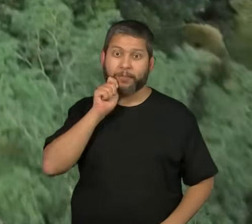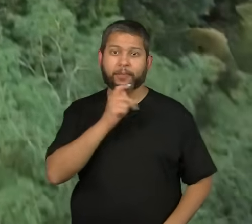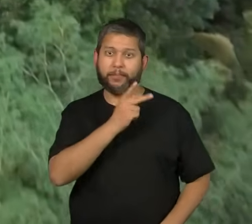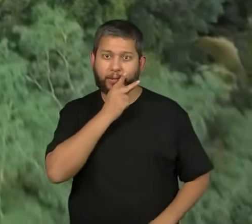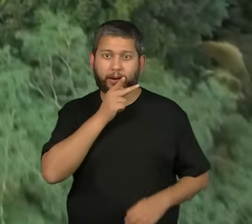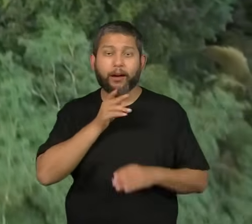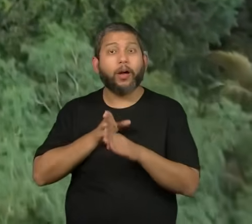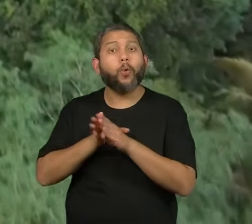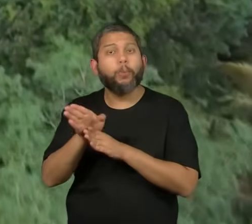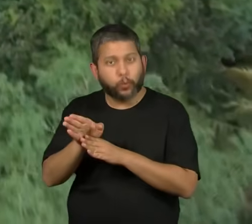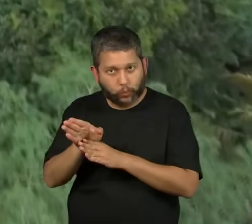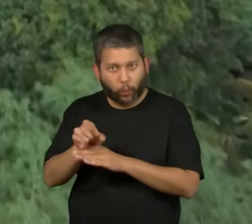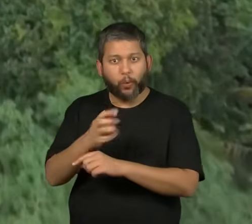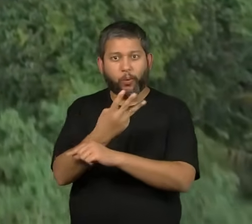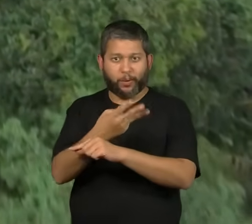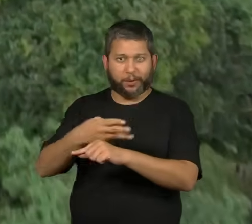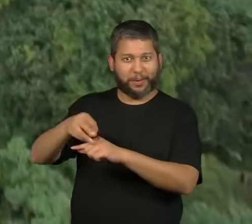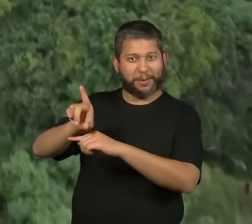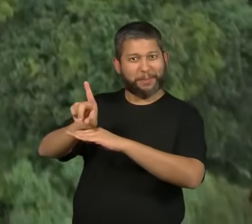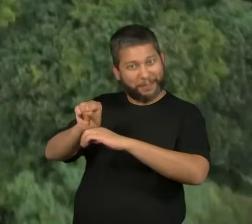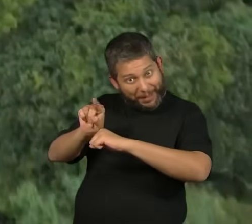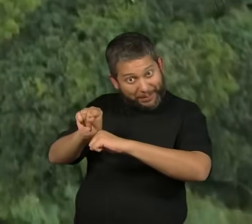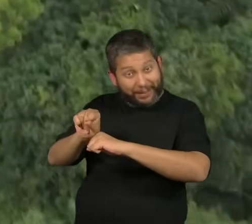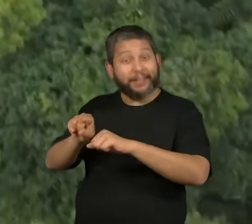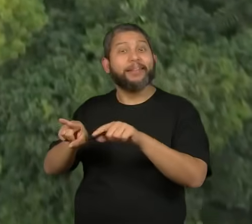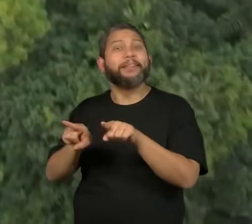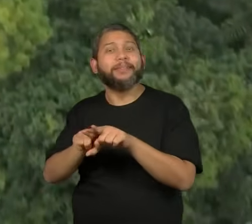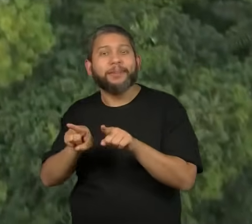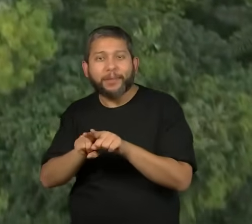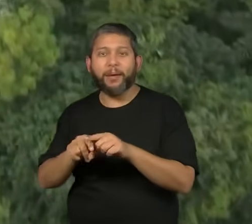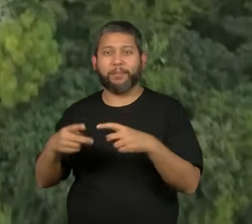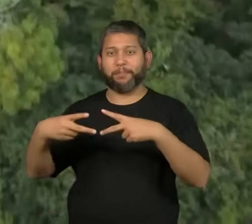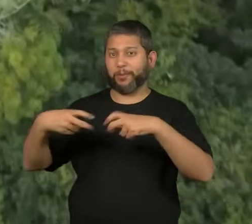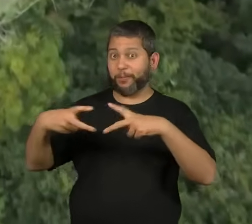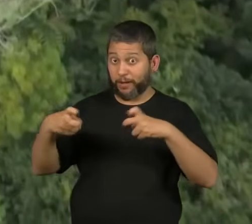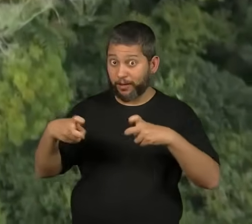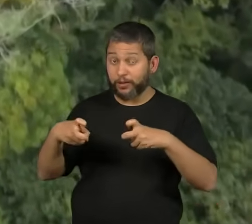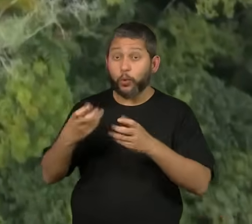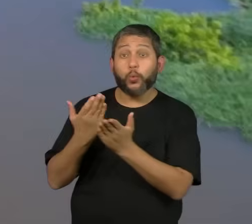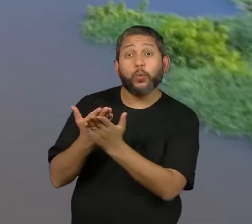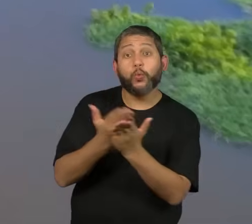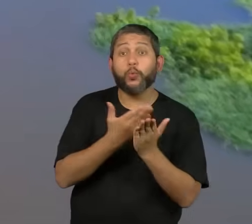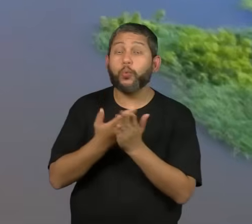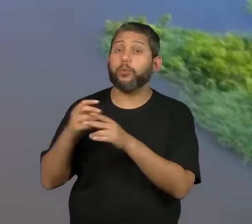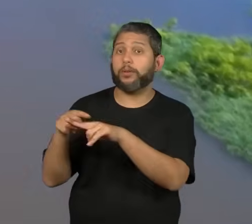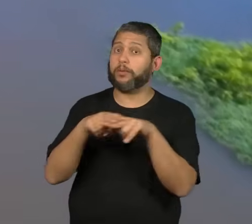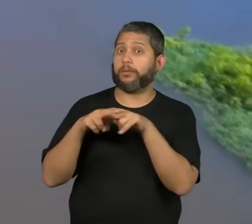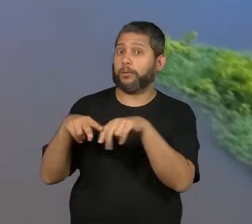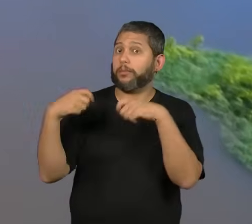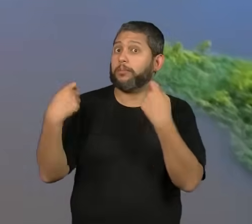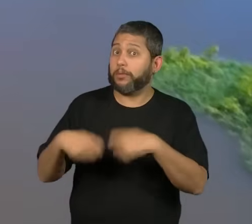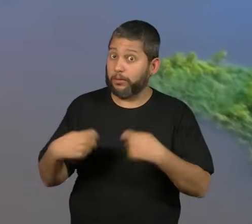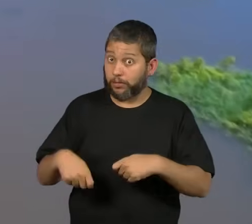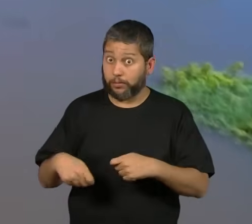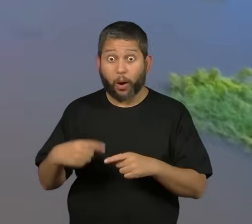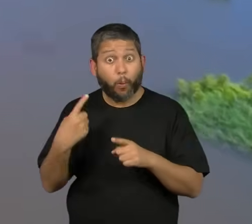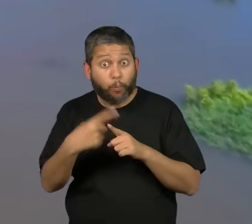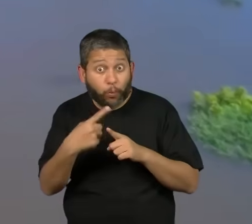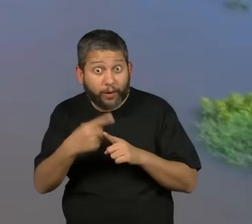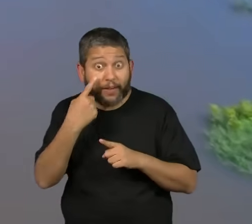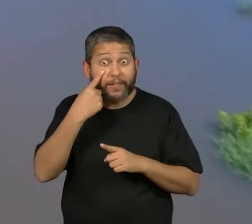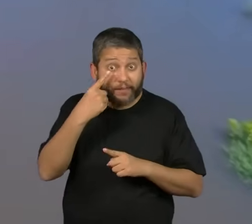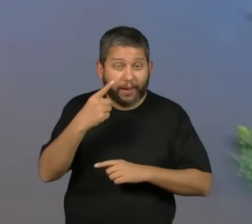ao IBAMA e à Petrobras revisão do estudo que trata do impacto ambiental com a possível exploração